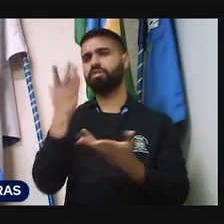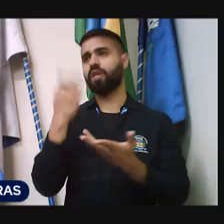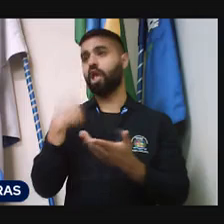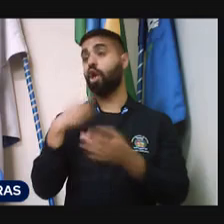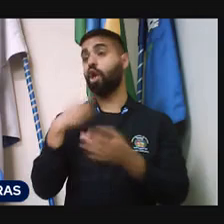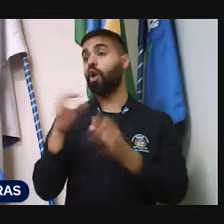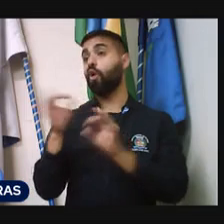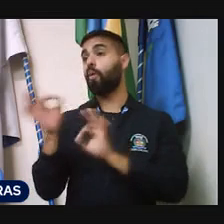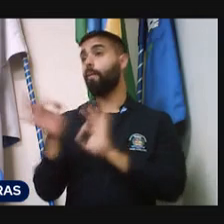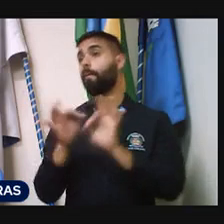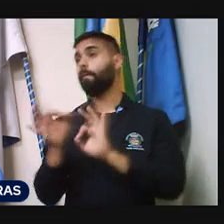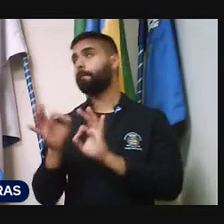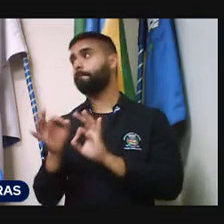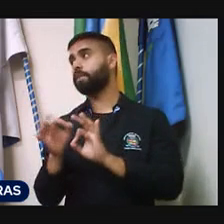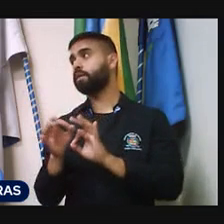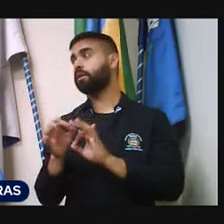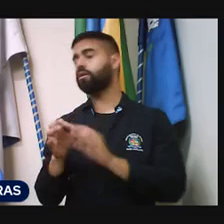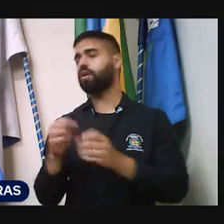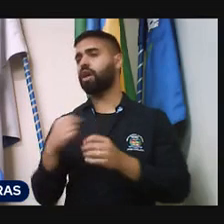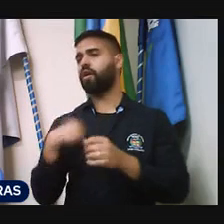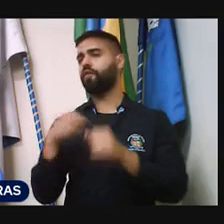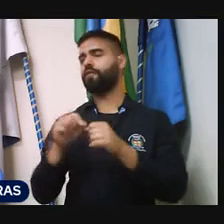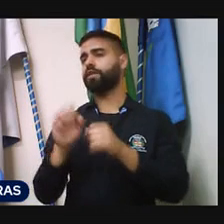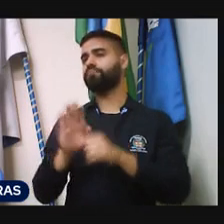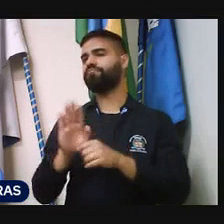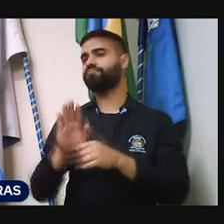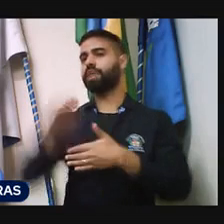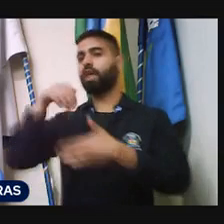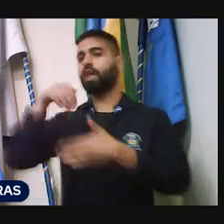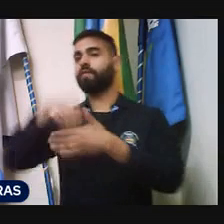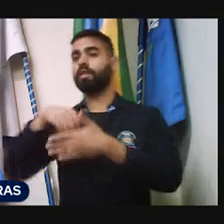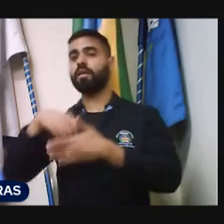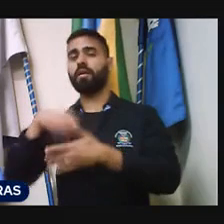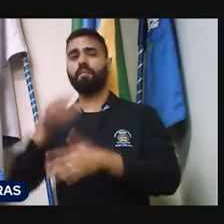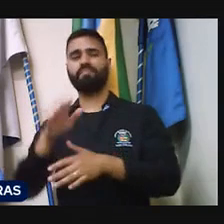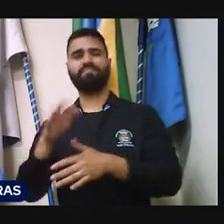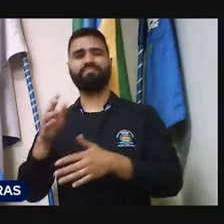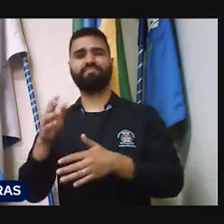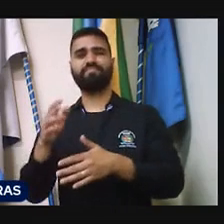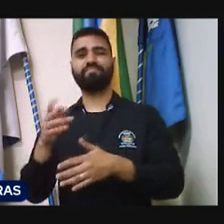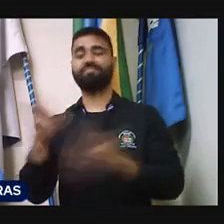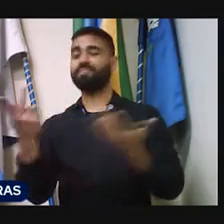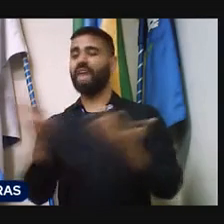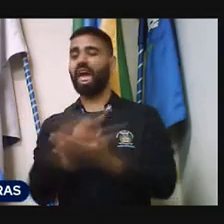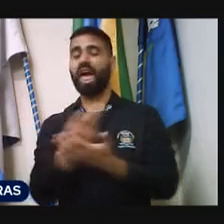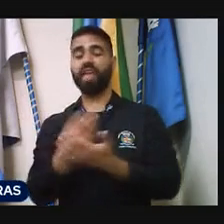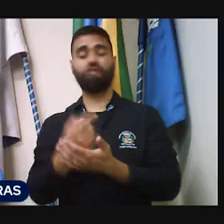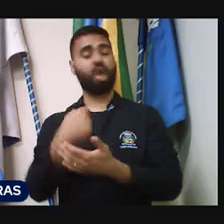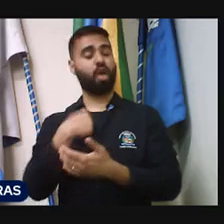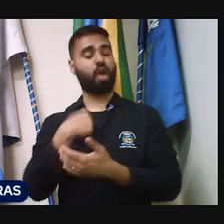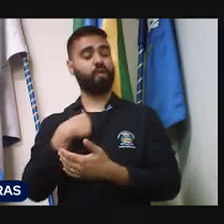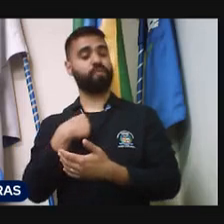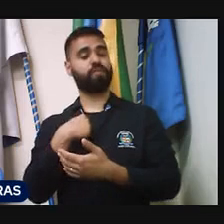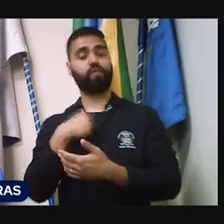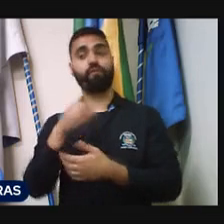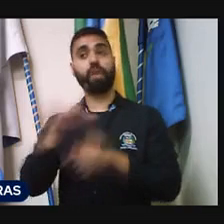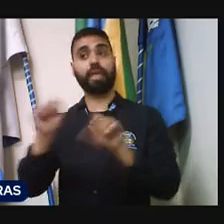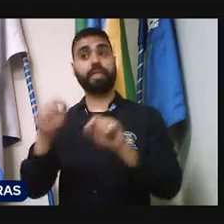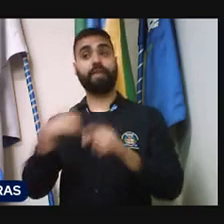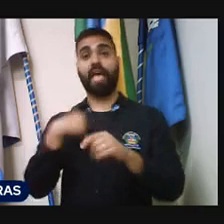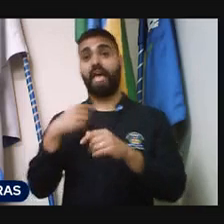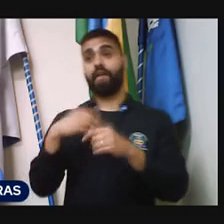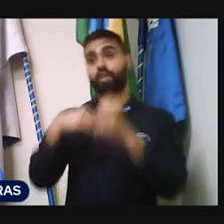campanha não corro de ninguém e eu não tá dando certo não tem problema nenhum não vou está correndo